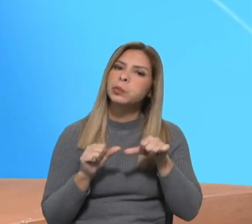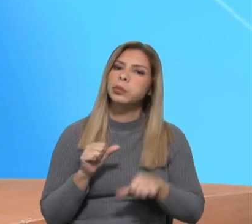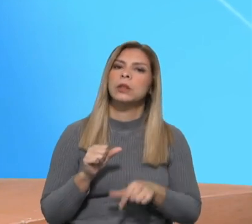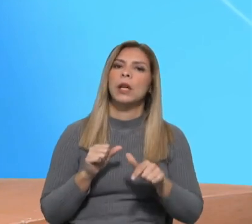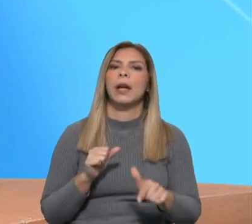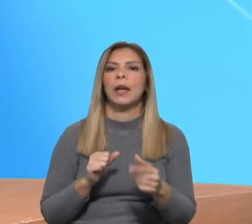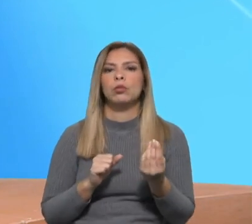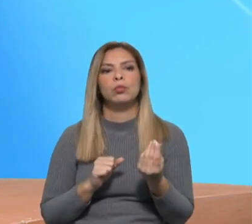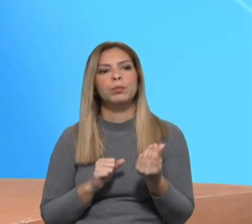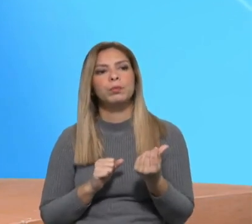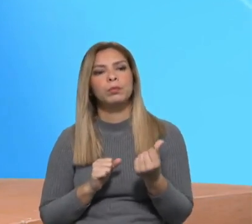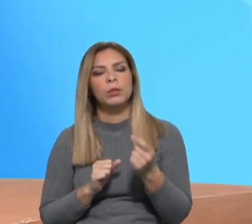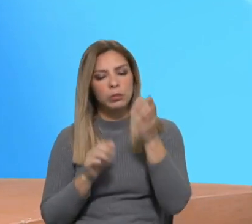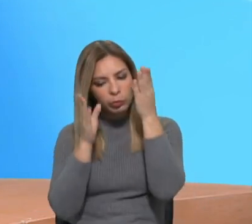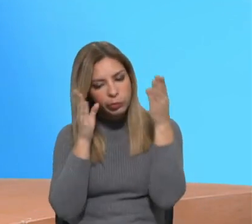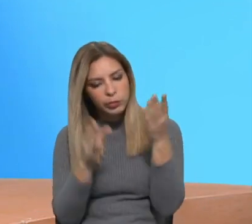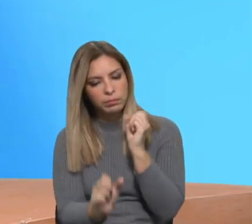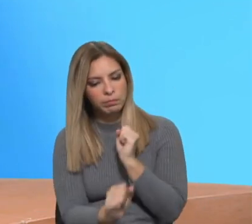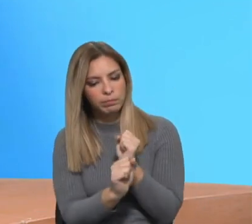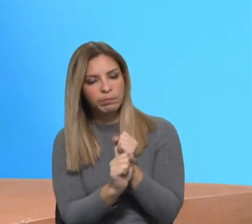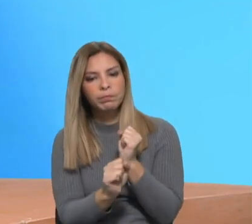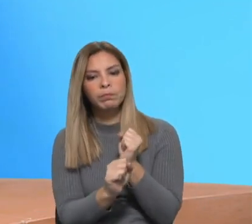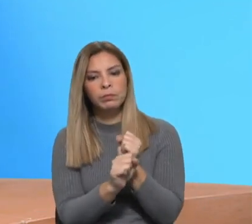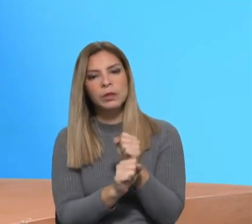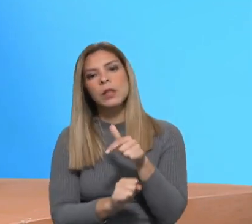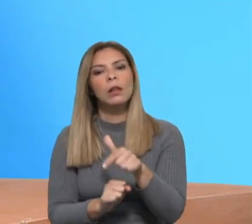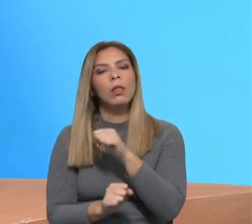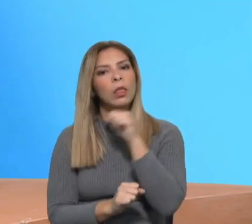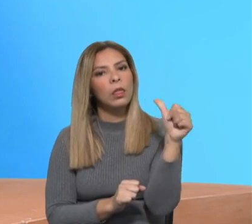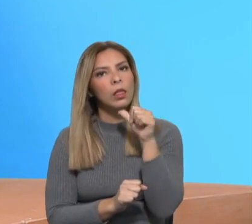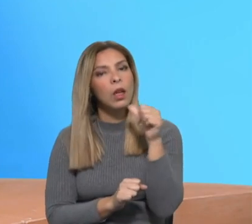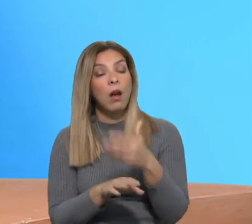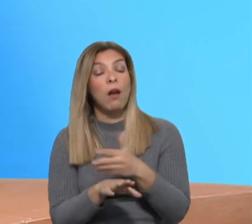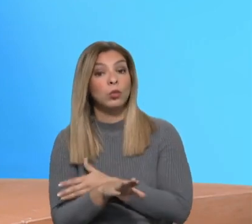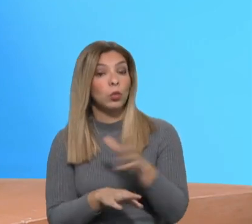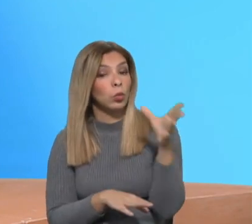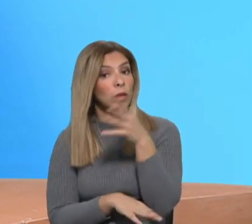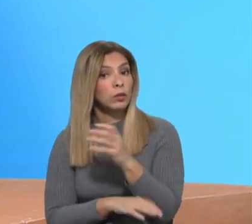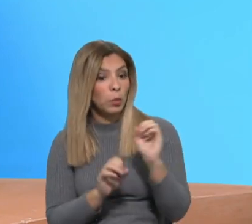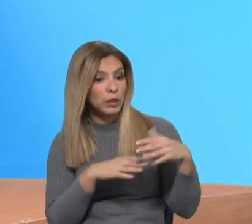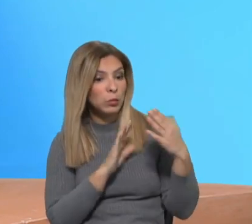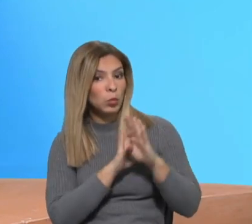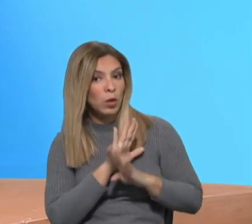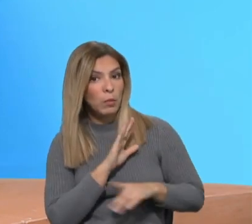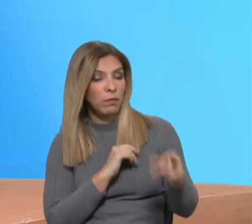uma vocação, porque é isso também que se trata, é isso que as várias mensagens que falaste no início do programa vão falando,